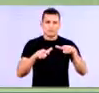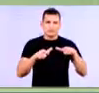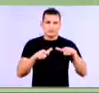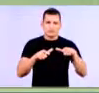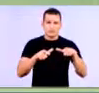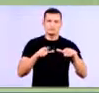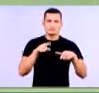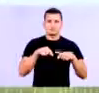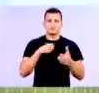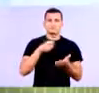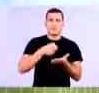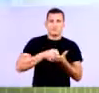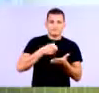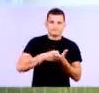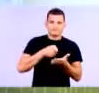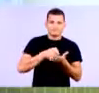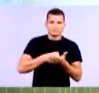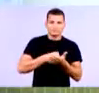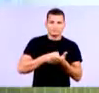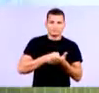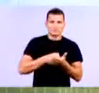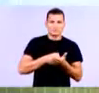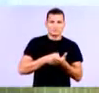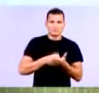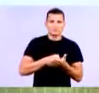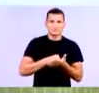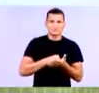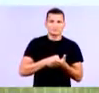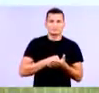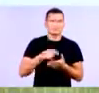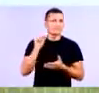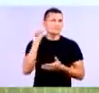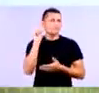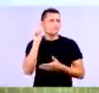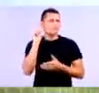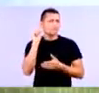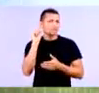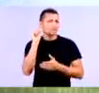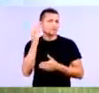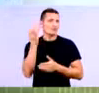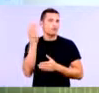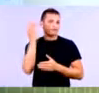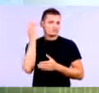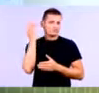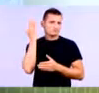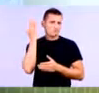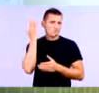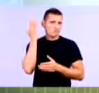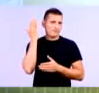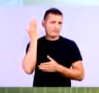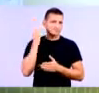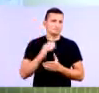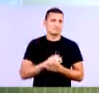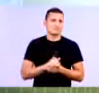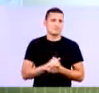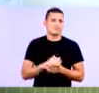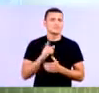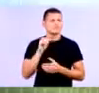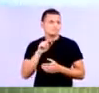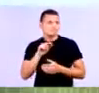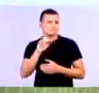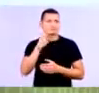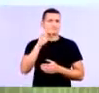Isso é uma exigência. Há pouco tempo atrás, né, era considerado